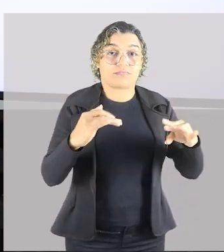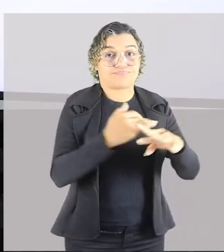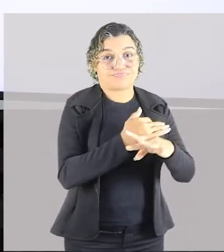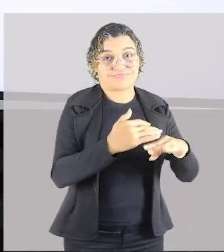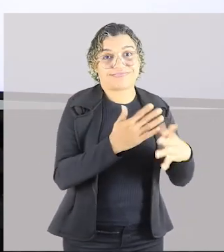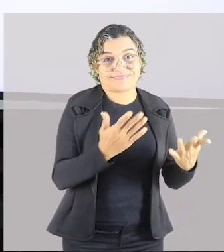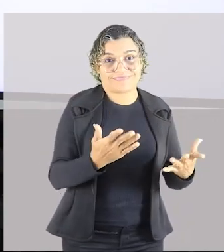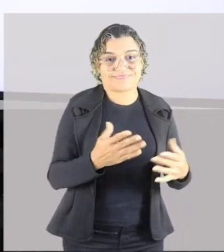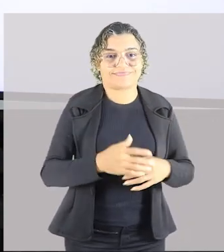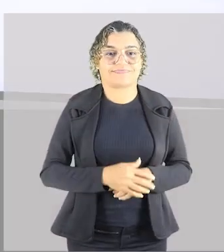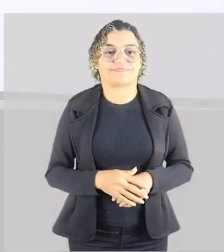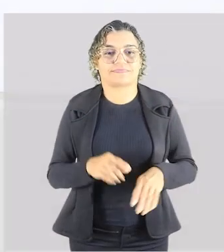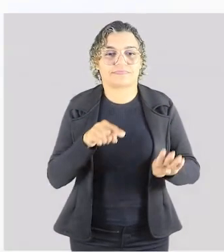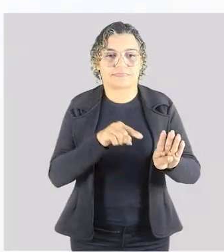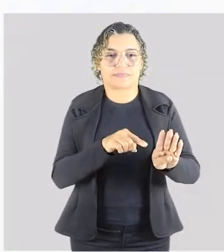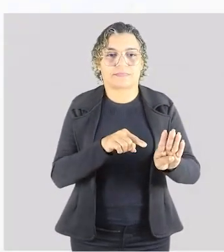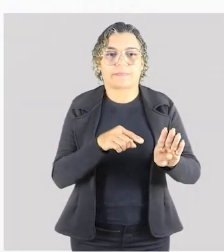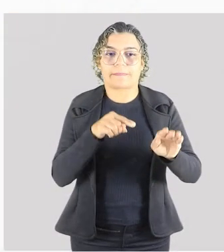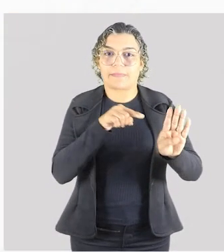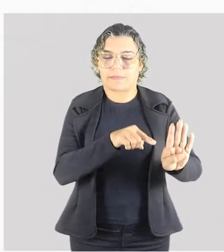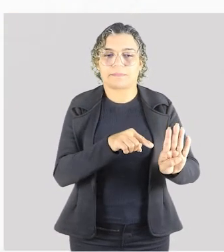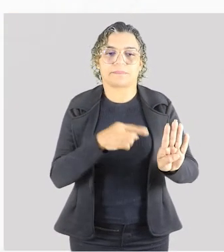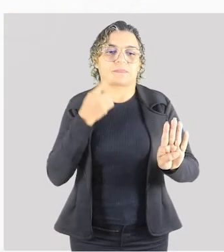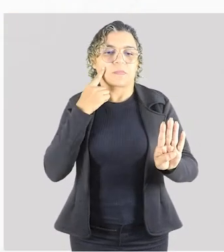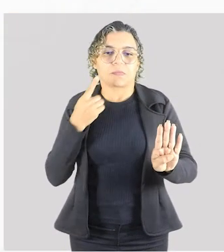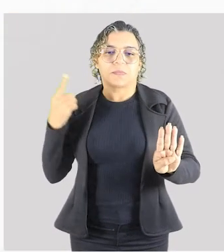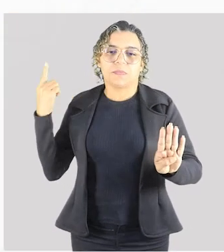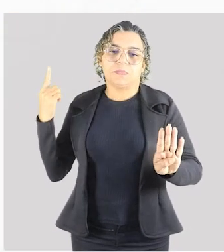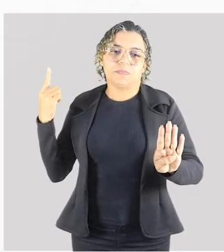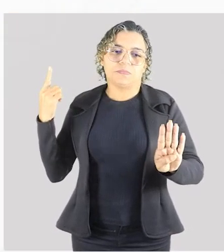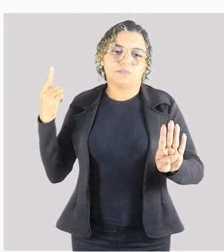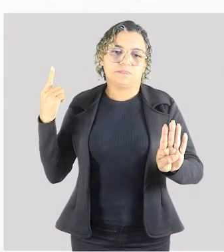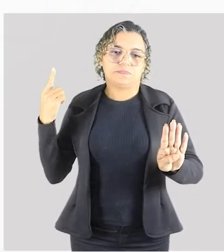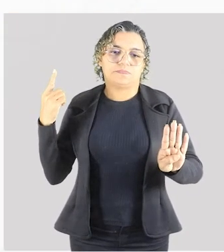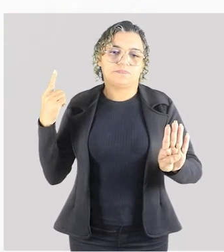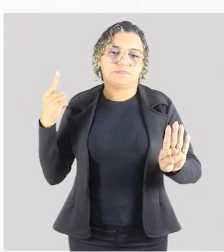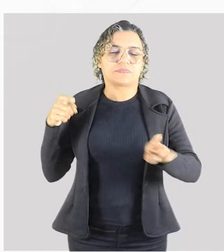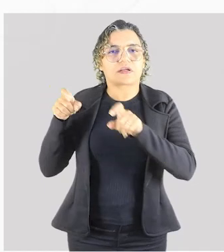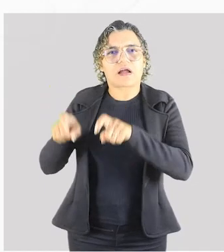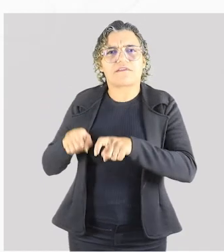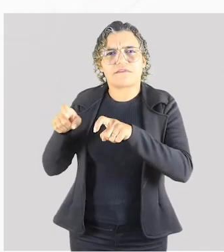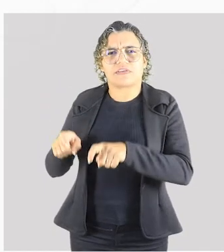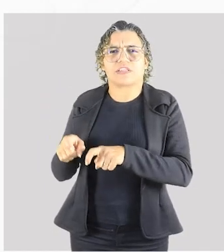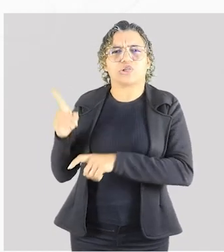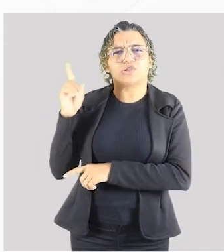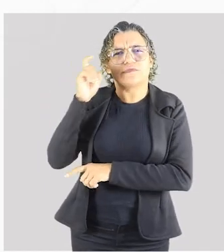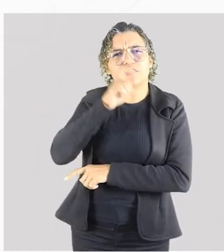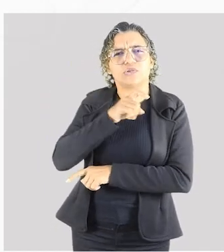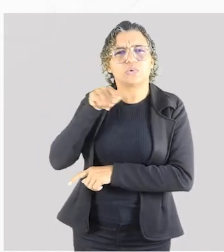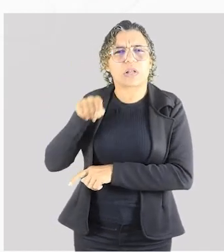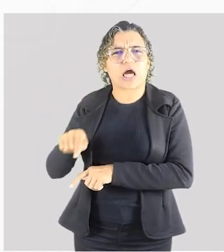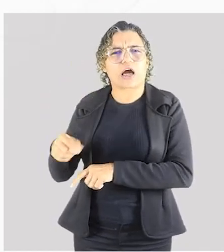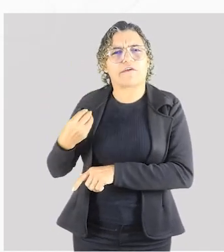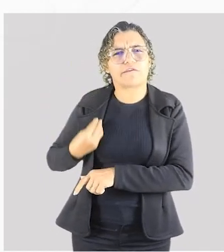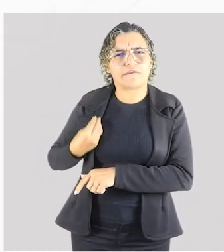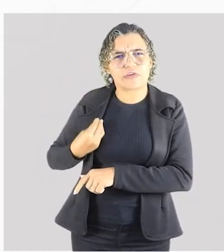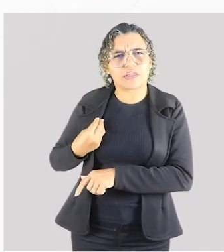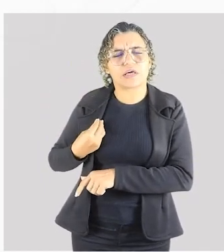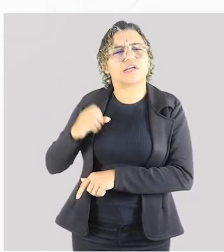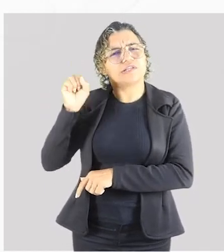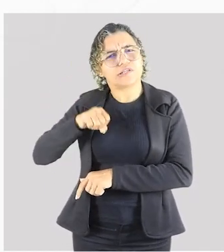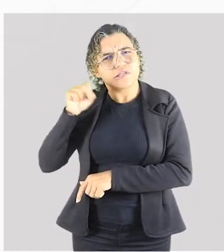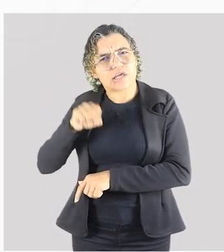rural. Letra A já foi. As precárias condições de vida no campo influenciam na migração, no êxodo rural? Com